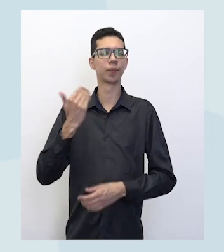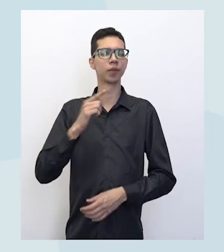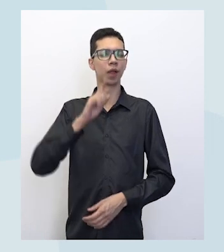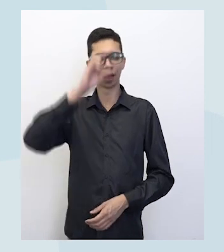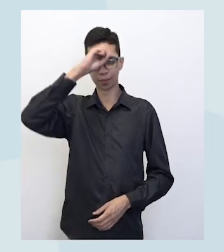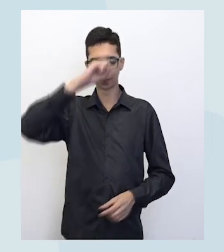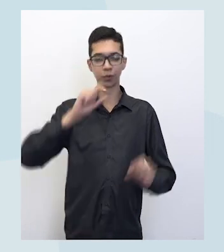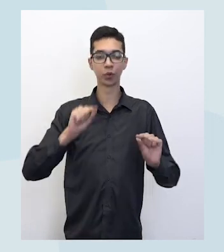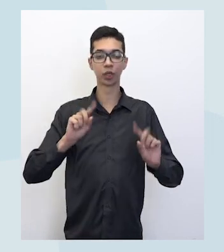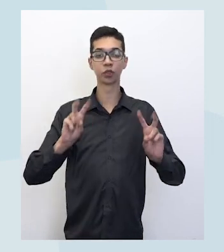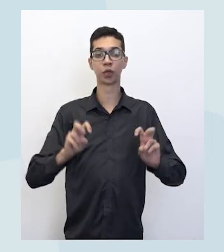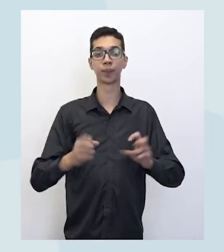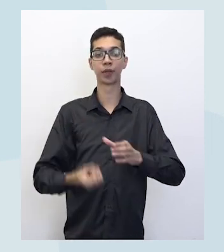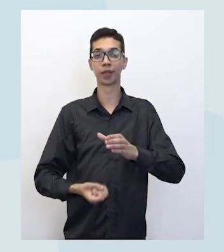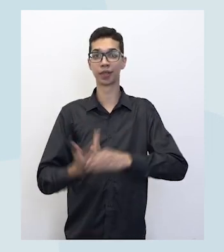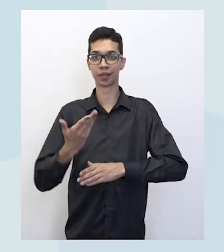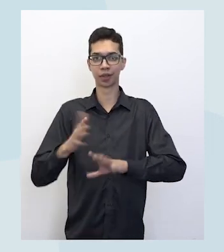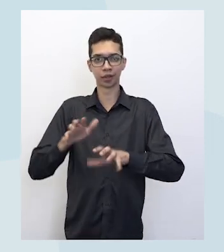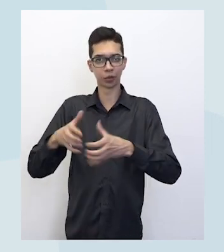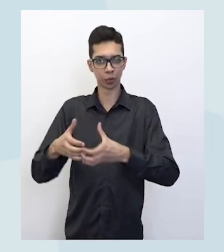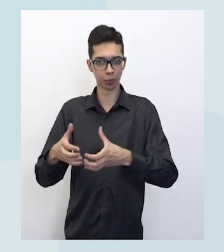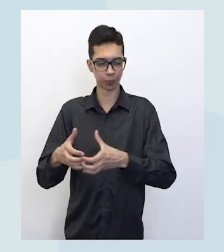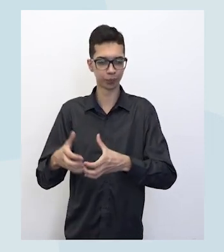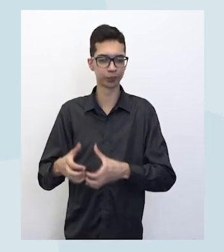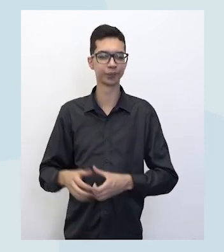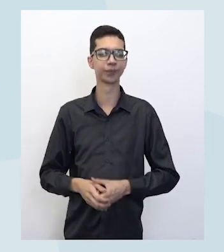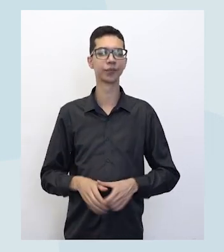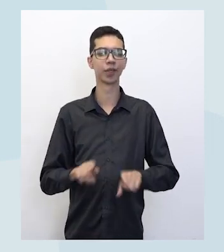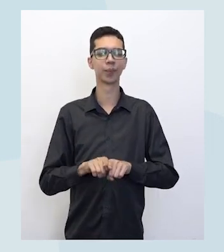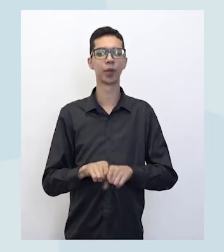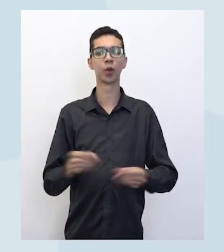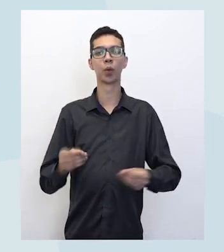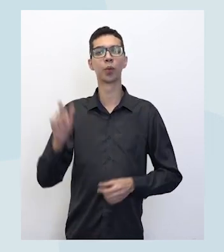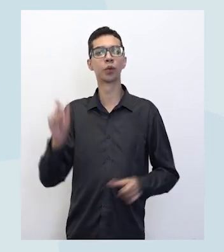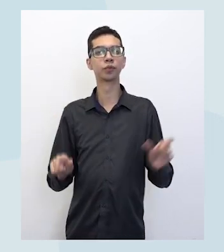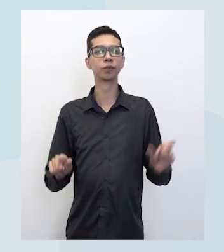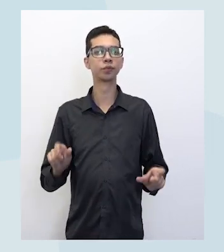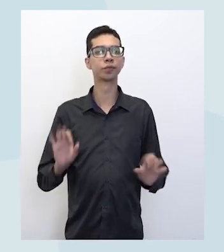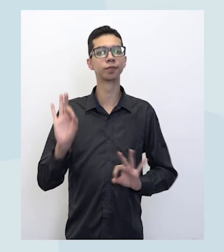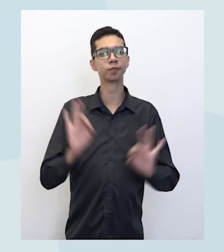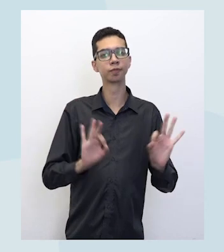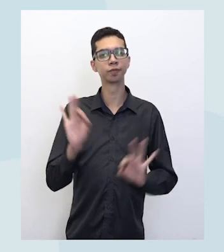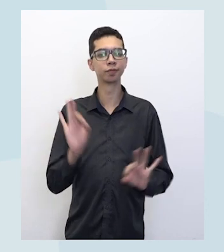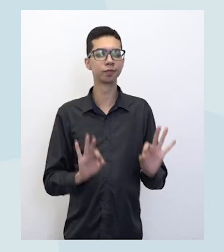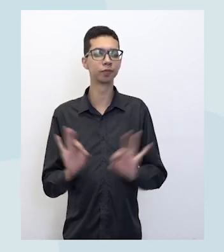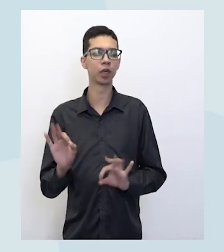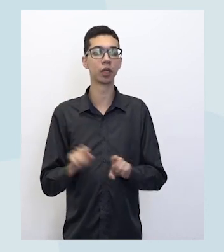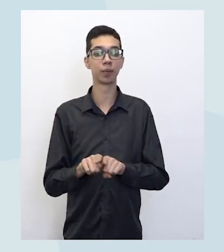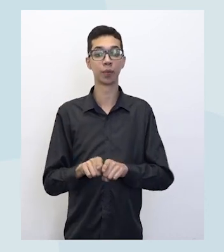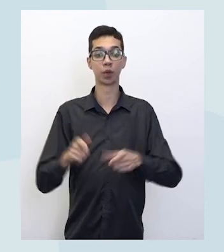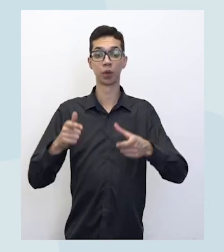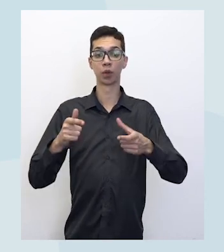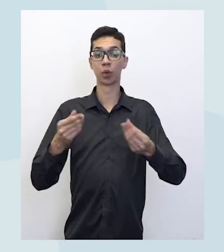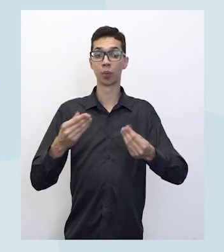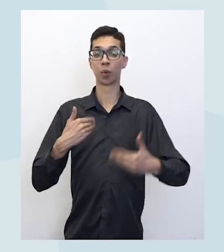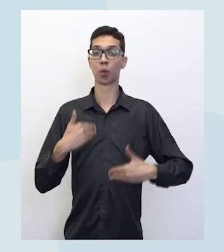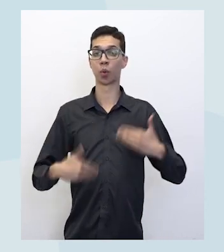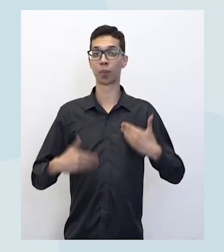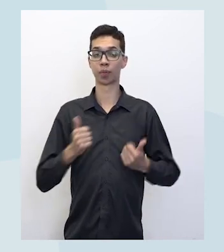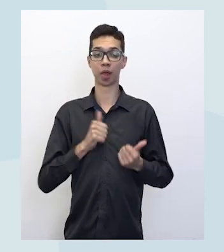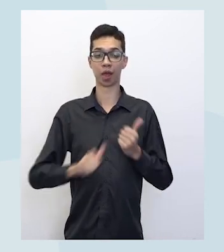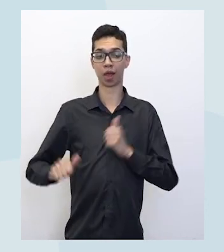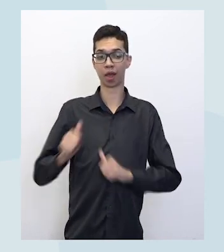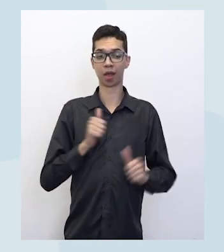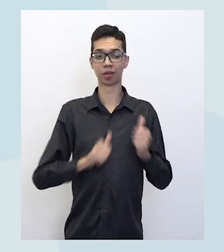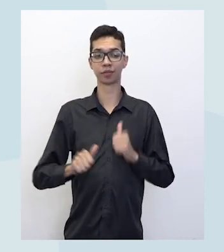pouquinho sobre criação coletiva, construção da personagem, corpo do ator, espaços cênicos convencionais e não convencionais, o